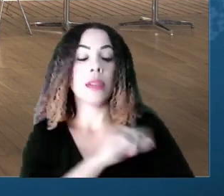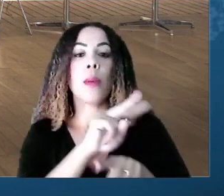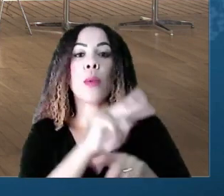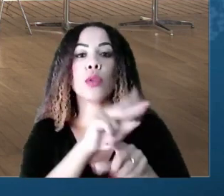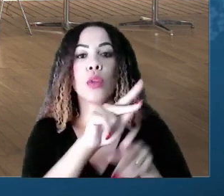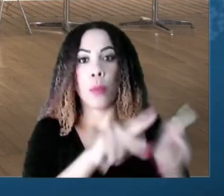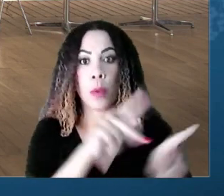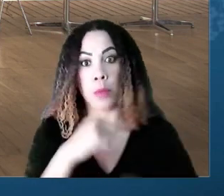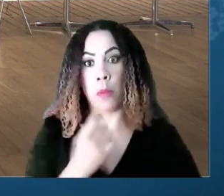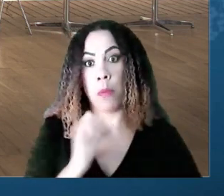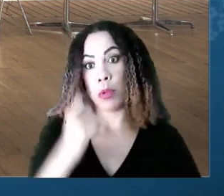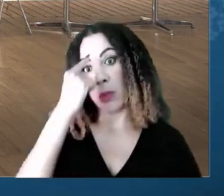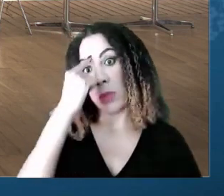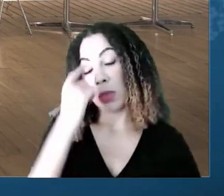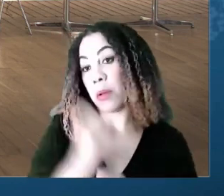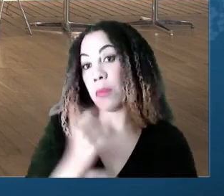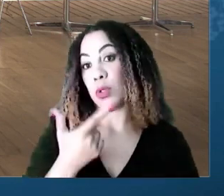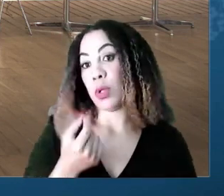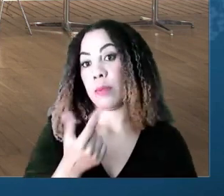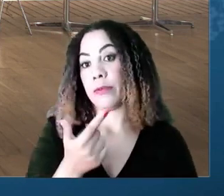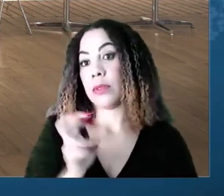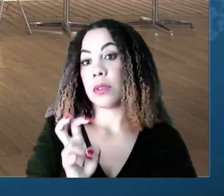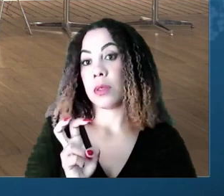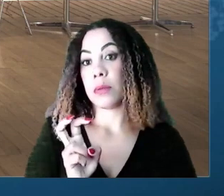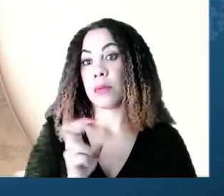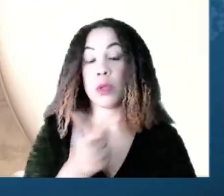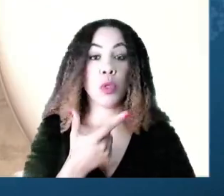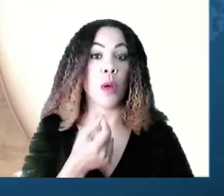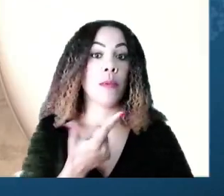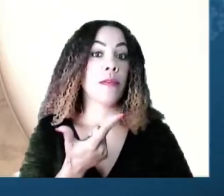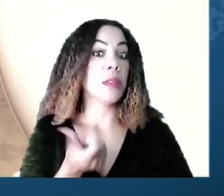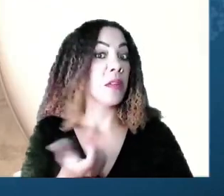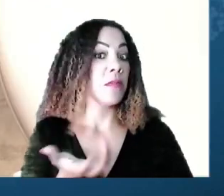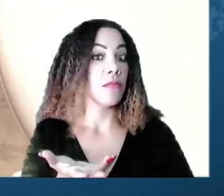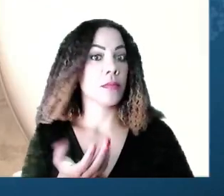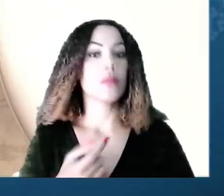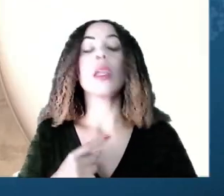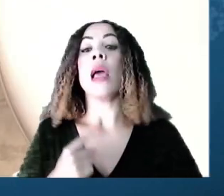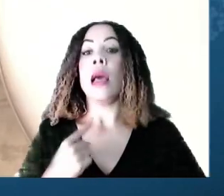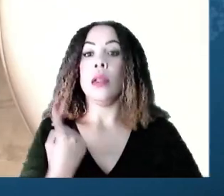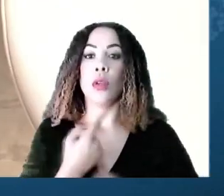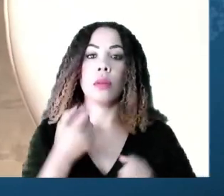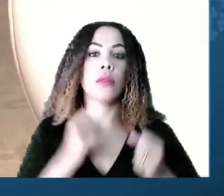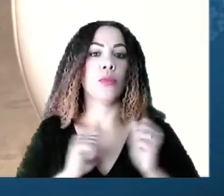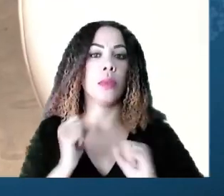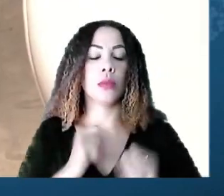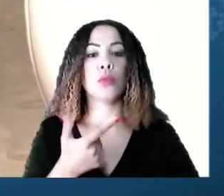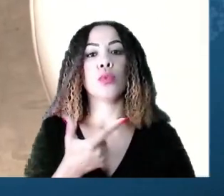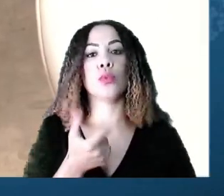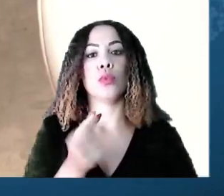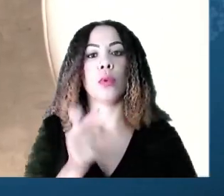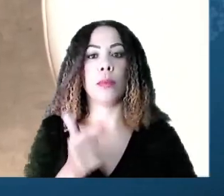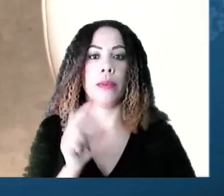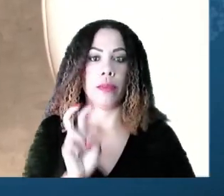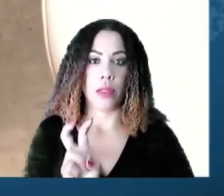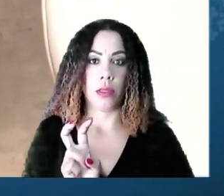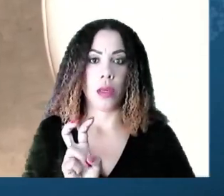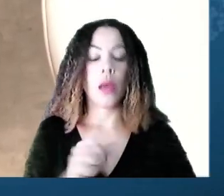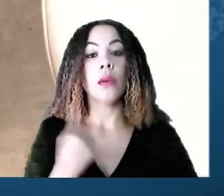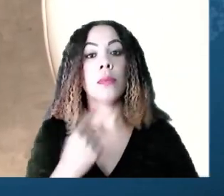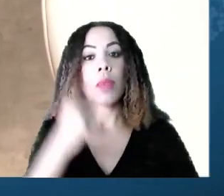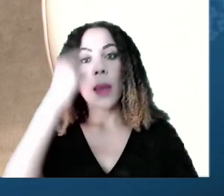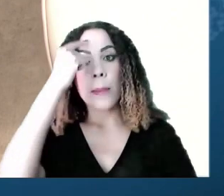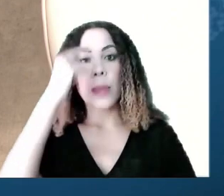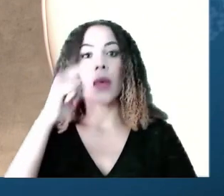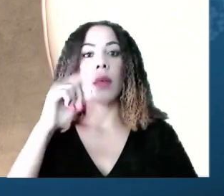pensar em 2025? 2026? É nossa expectativa, 2025. Né? Então, considerando a epidemia de dengue